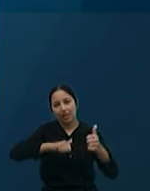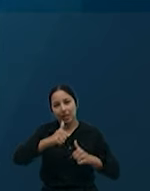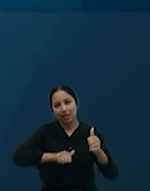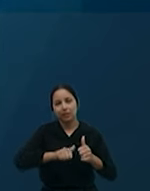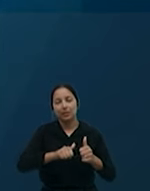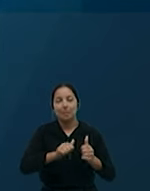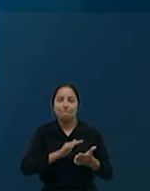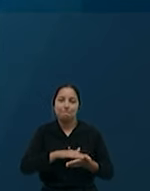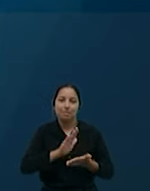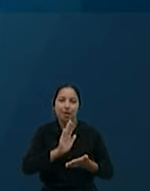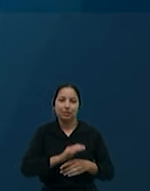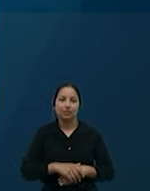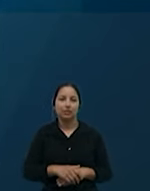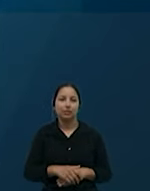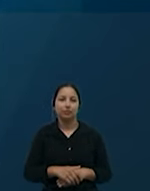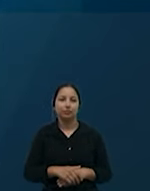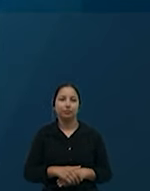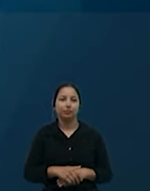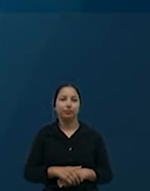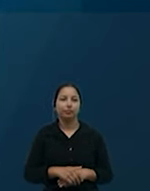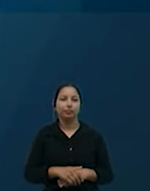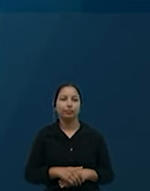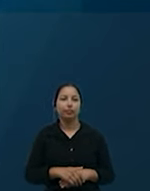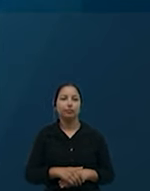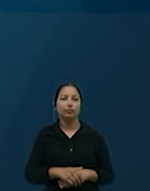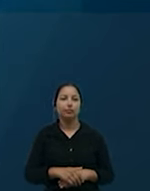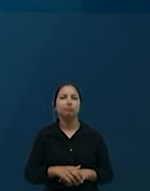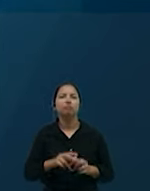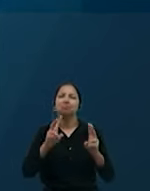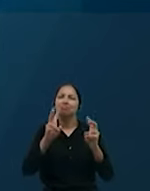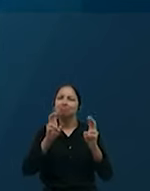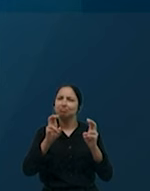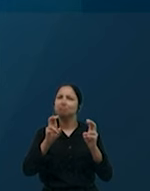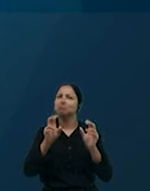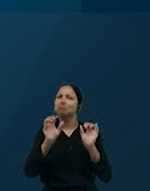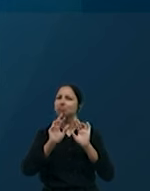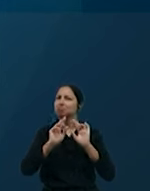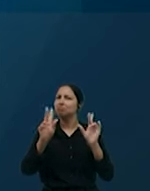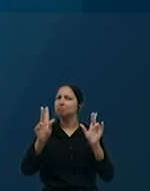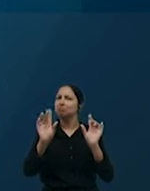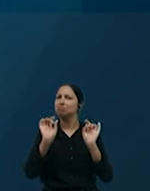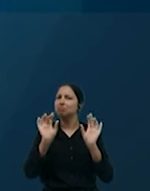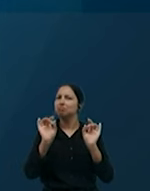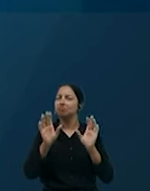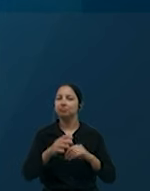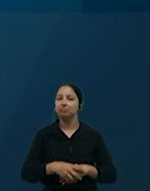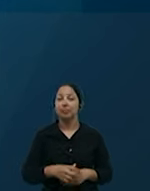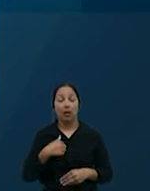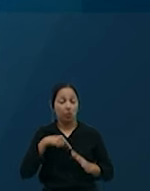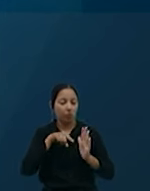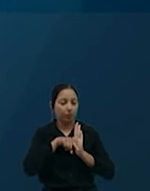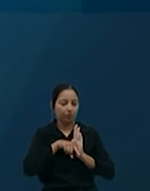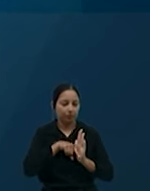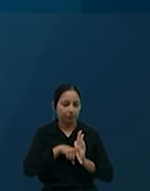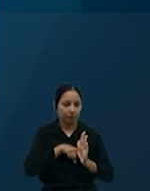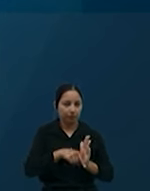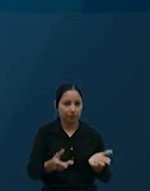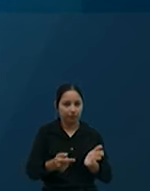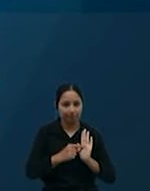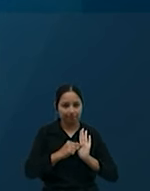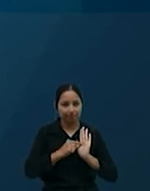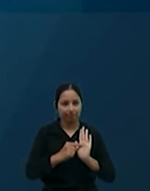vagaroso. E como eu falei, o caso, de fato, é muito peculiar. E no exame que fiz, e trago a